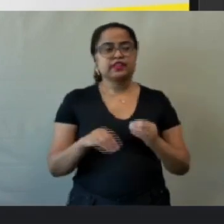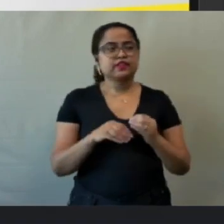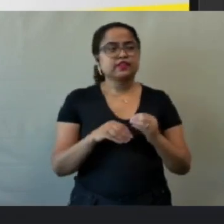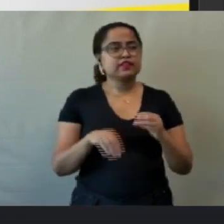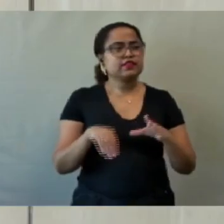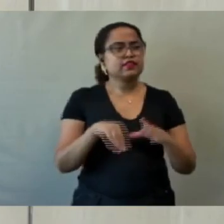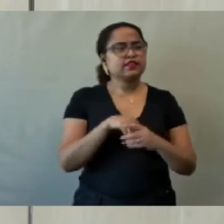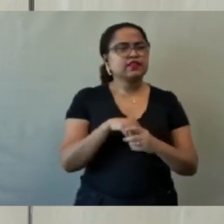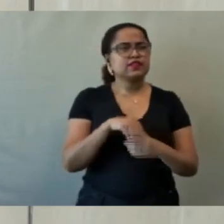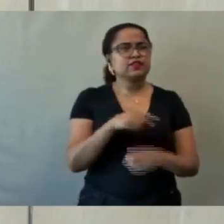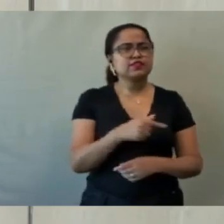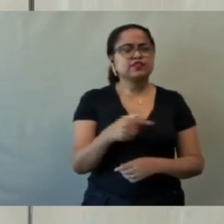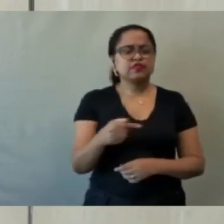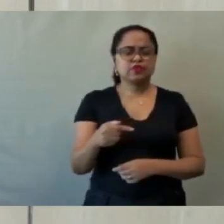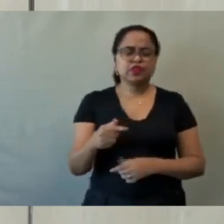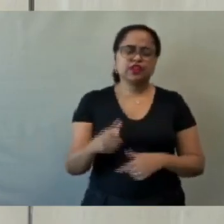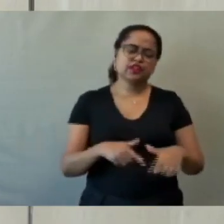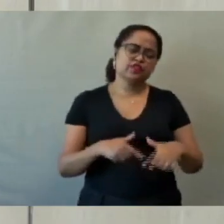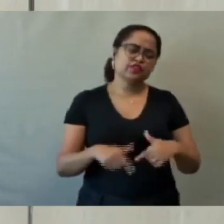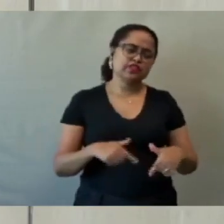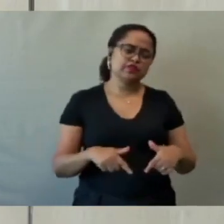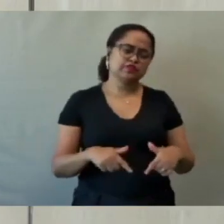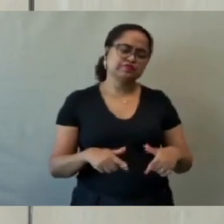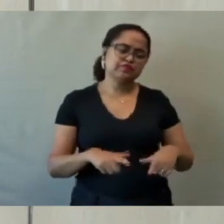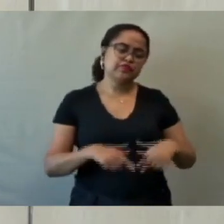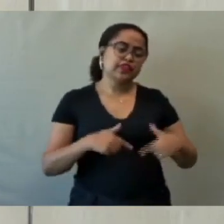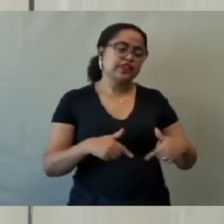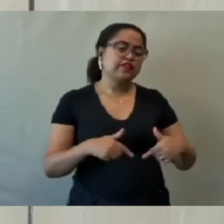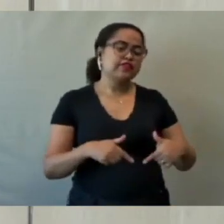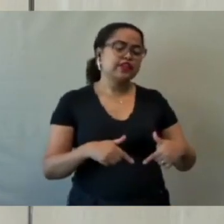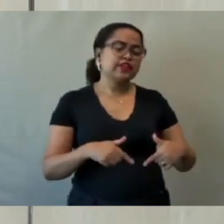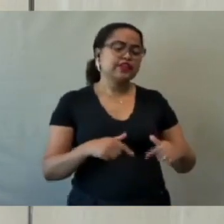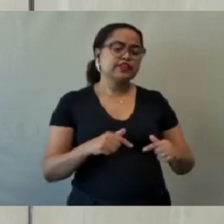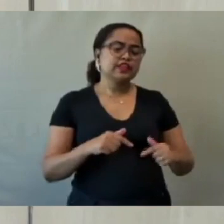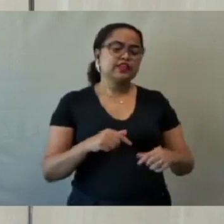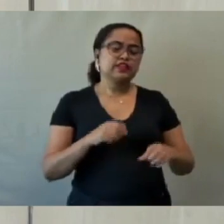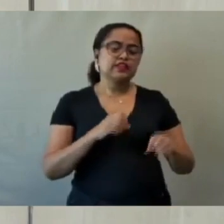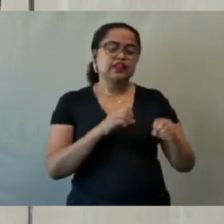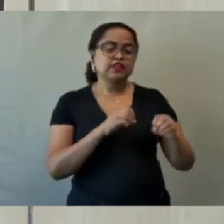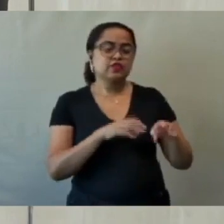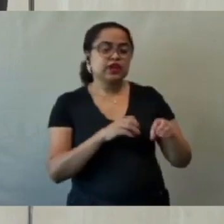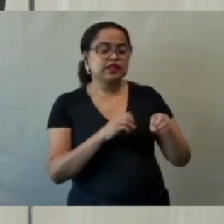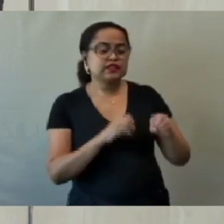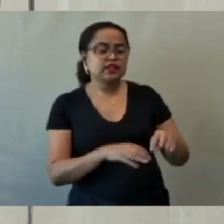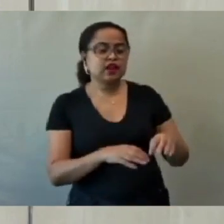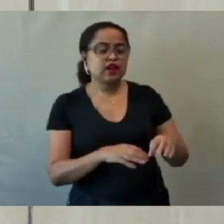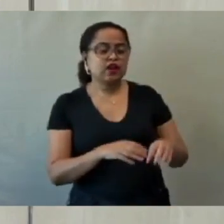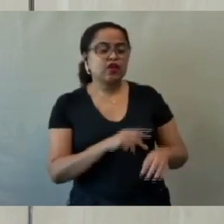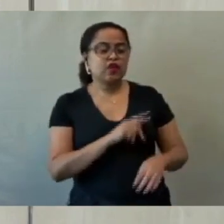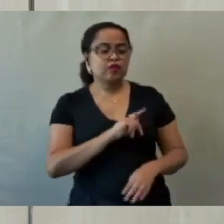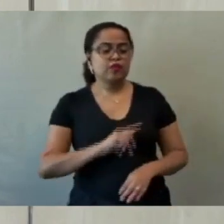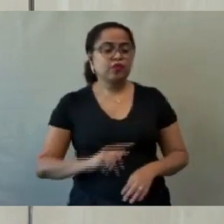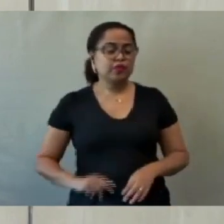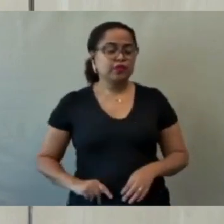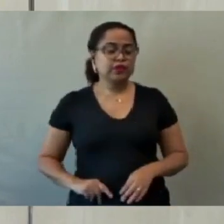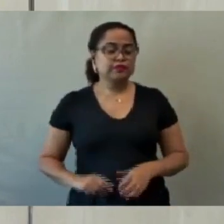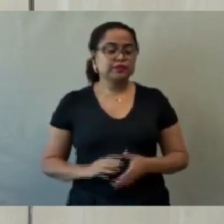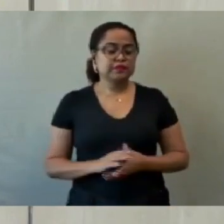trabalhamos da defesa e promoção da educação pública, nós apresentamos